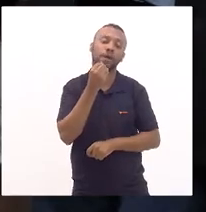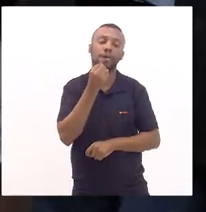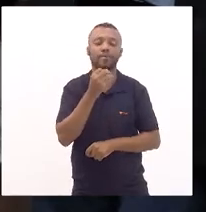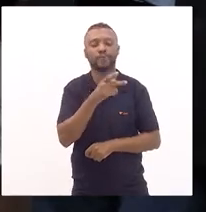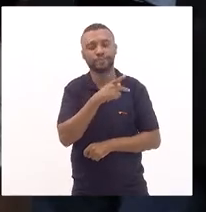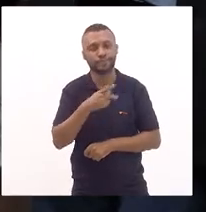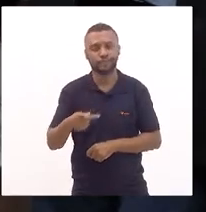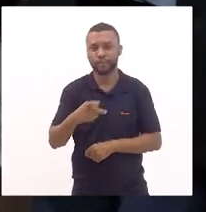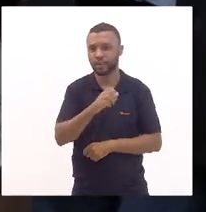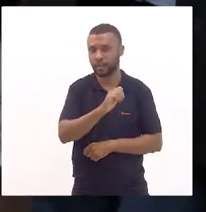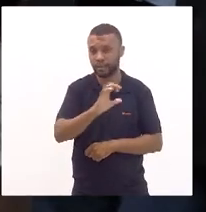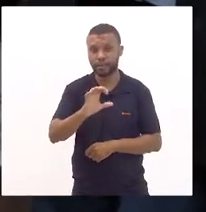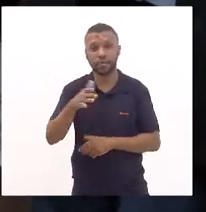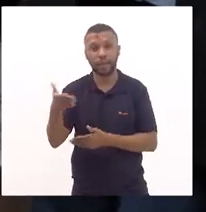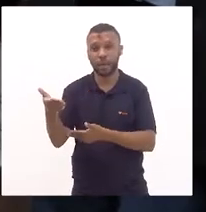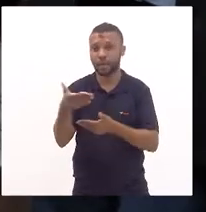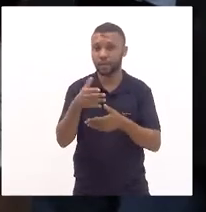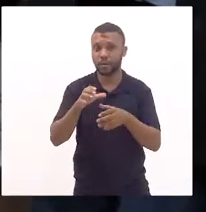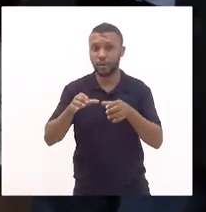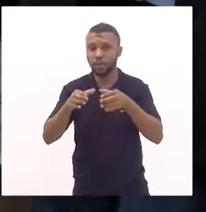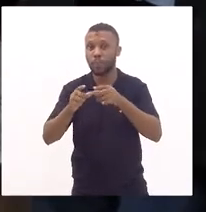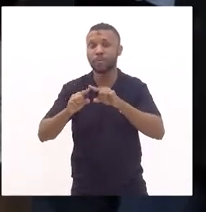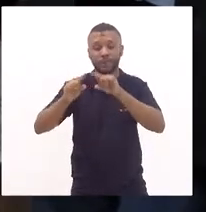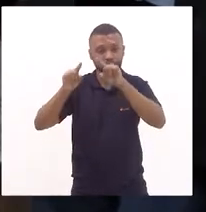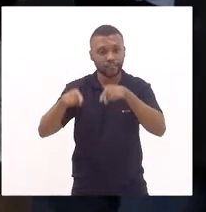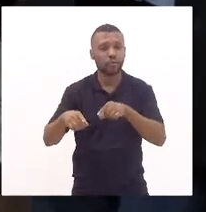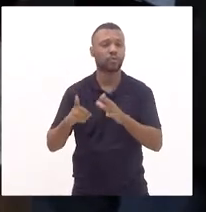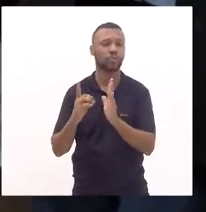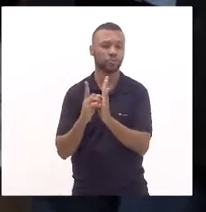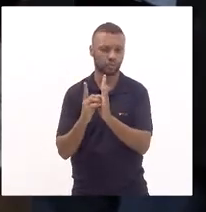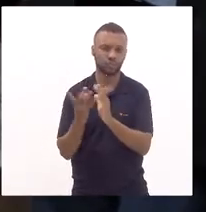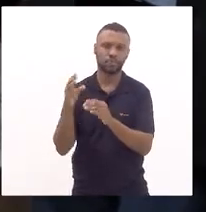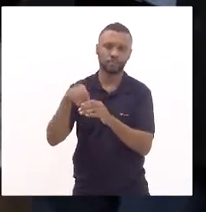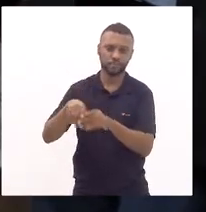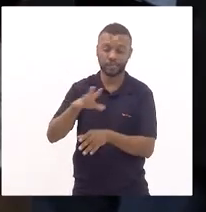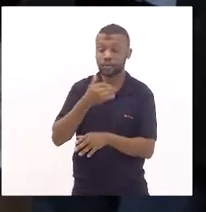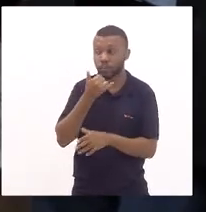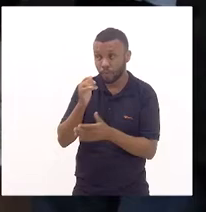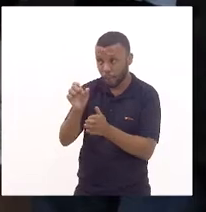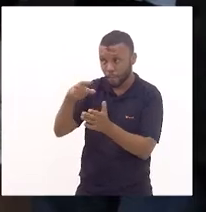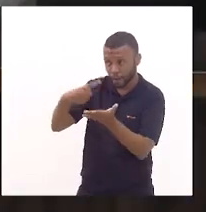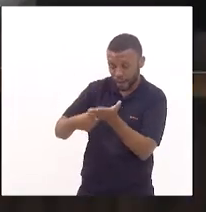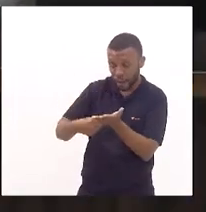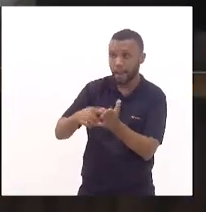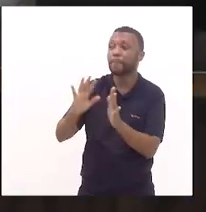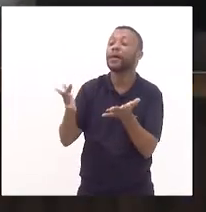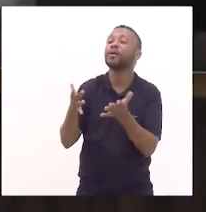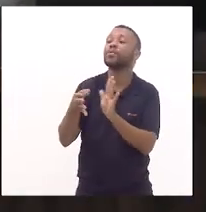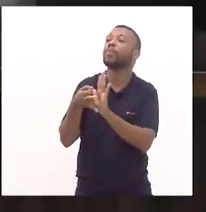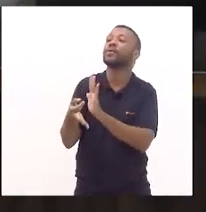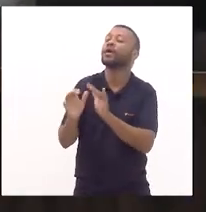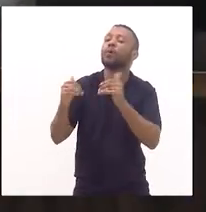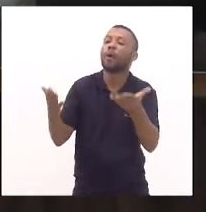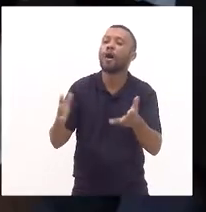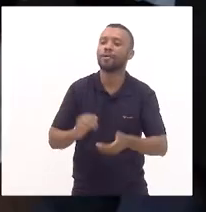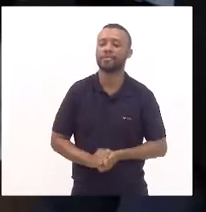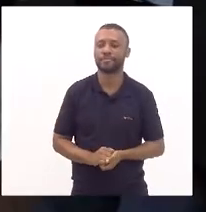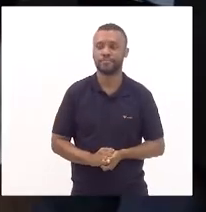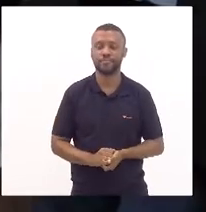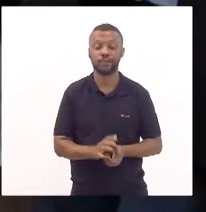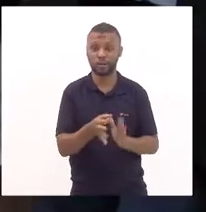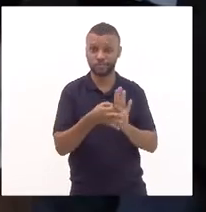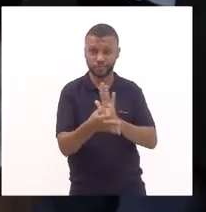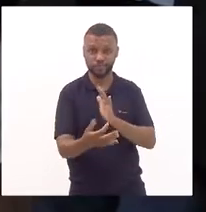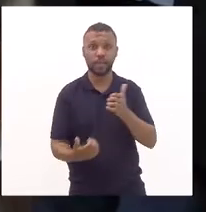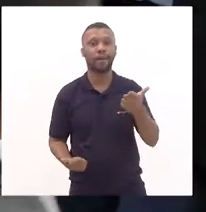presidente receber um grupo de servidores... Eu vou receber, mas, Vossa Excelência, qual é o parecer? O parecer